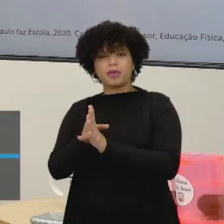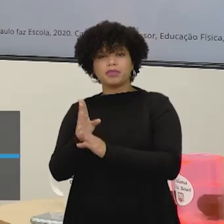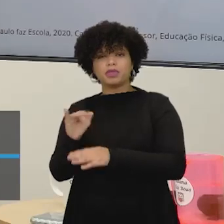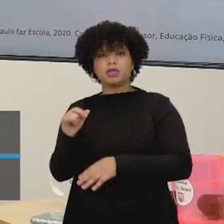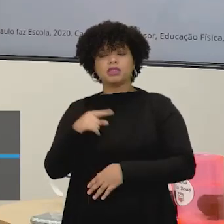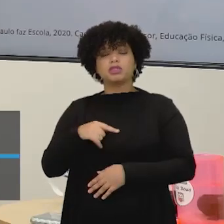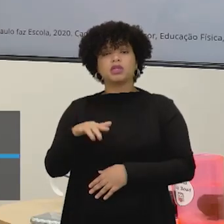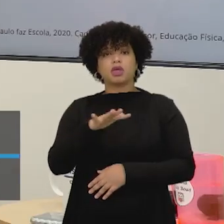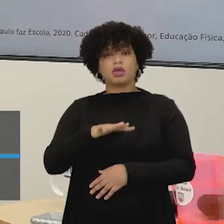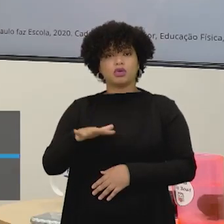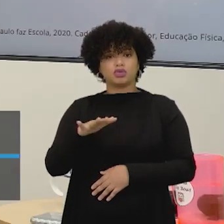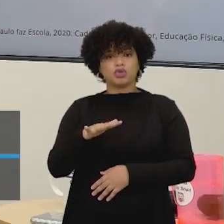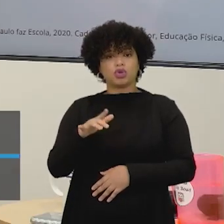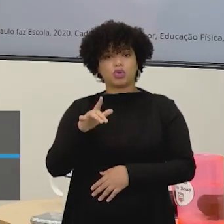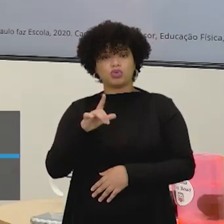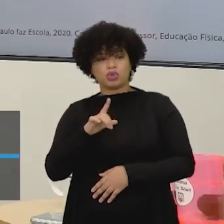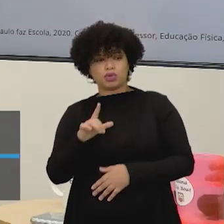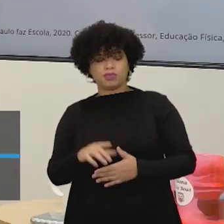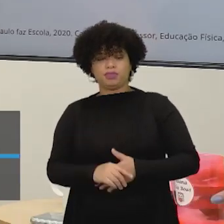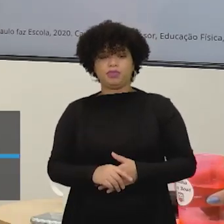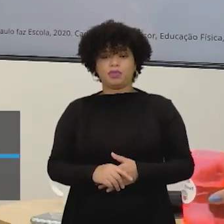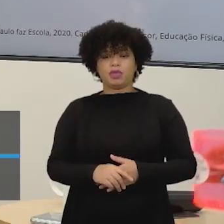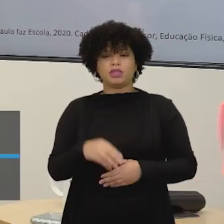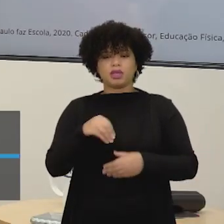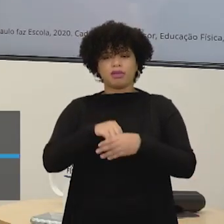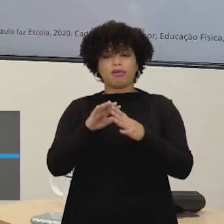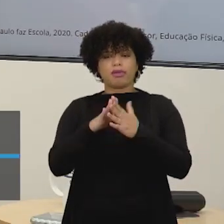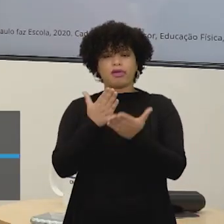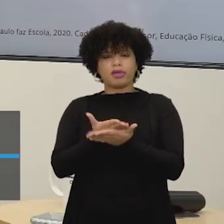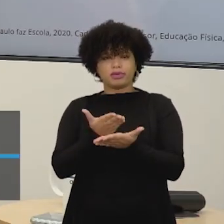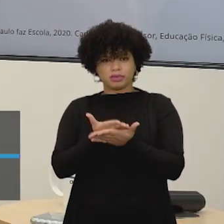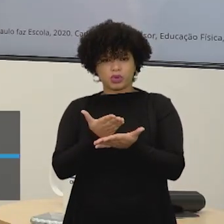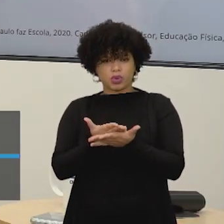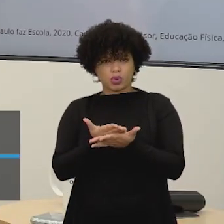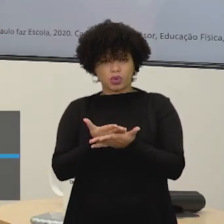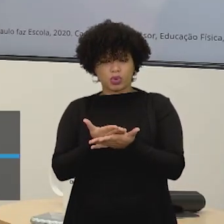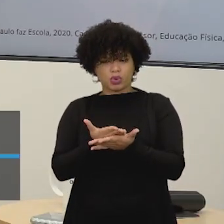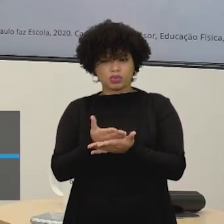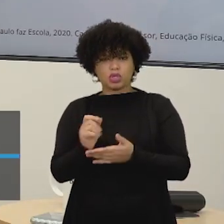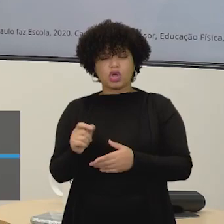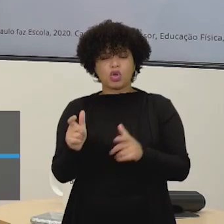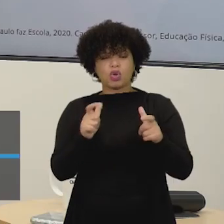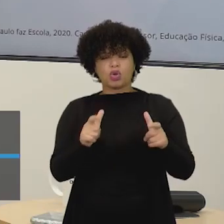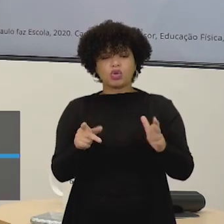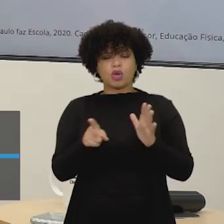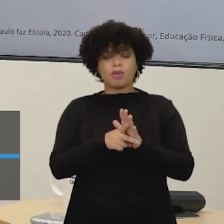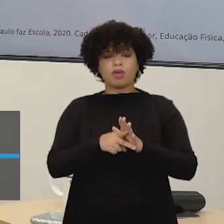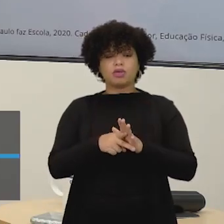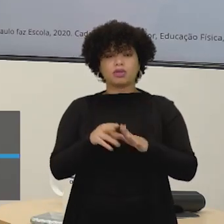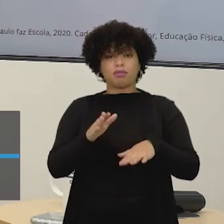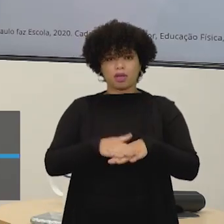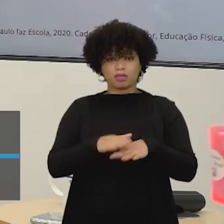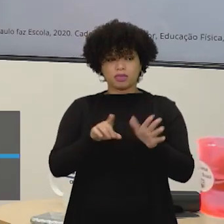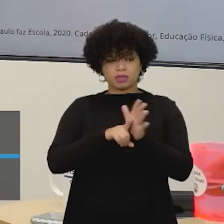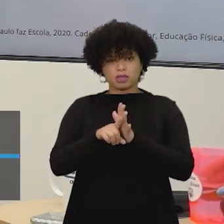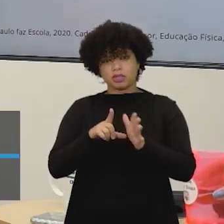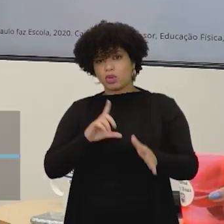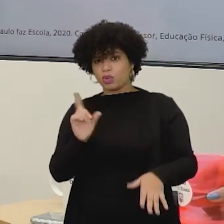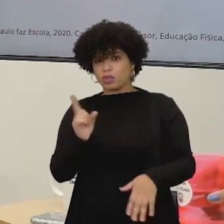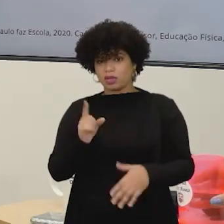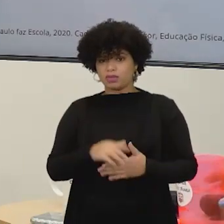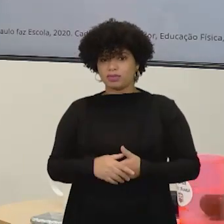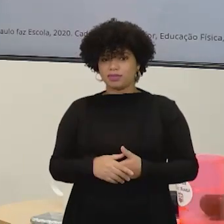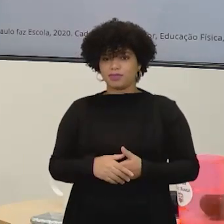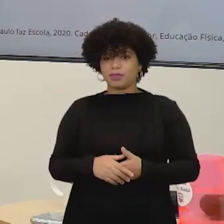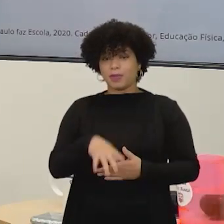a comunidade não escolar também tem lugar para essas práticas, tá bom? Então vamos lá, você